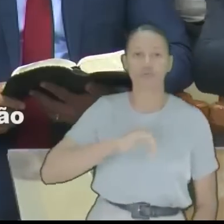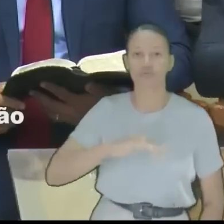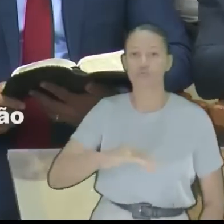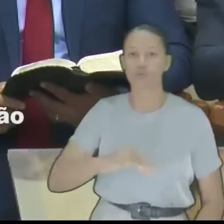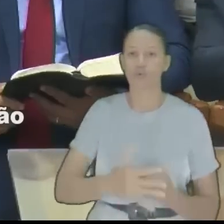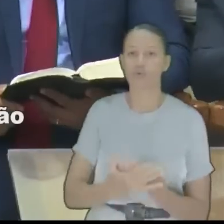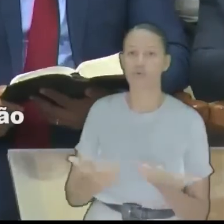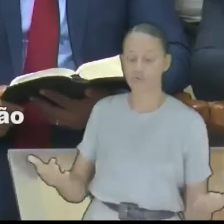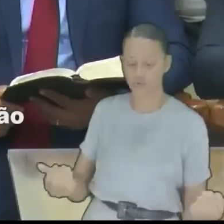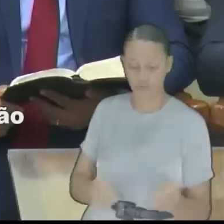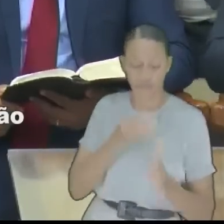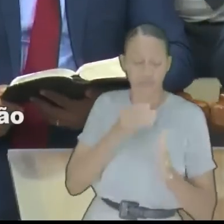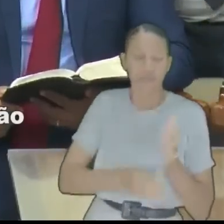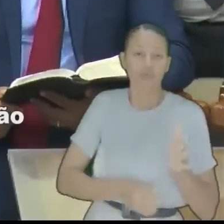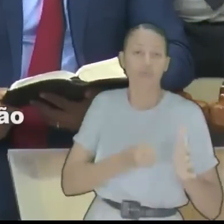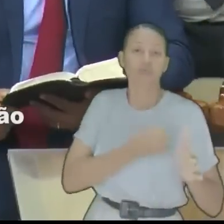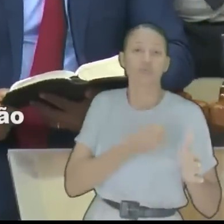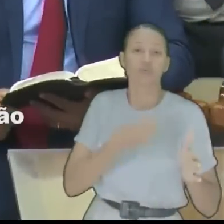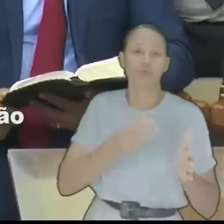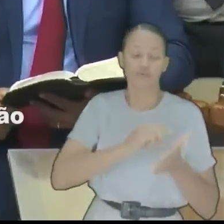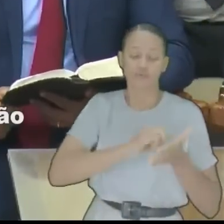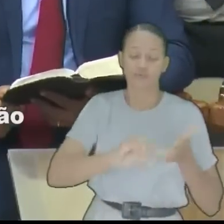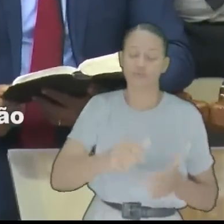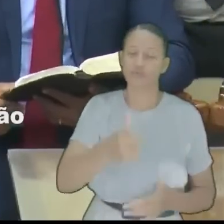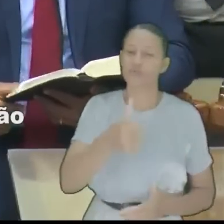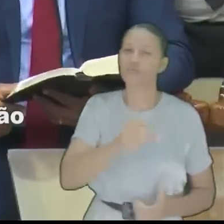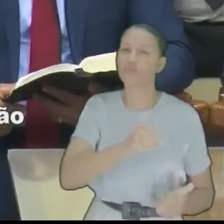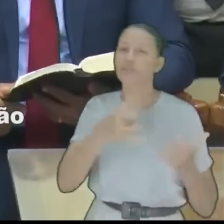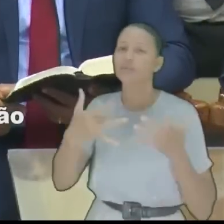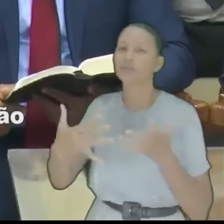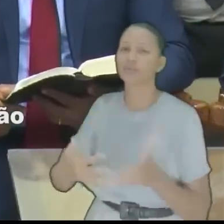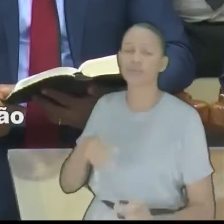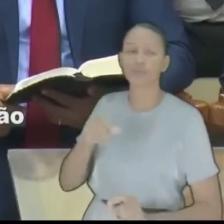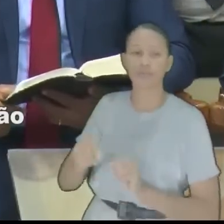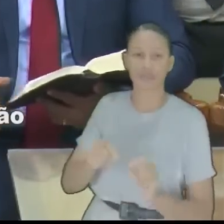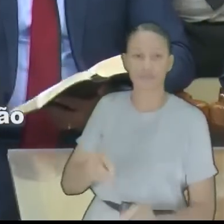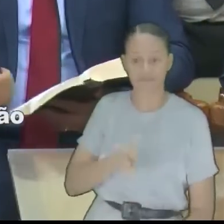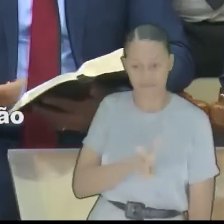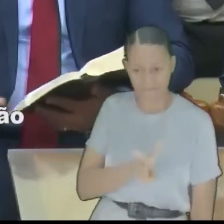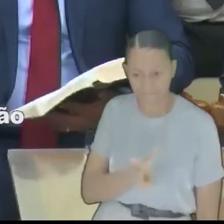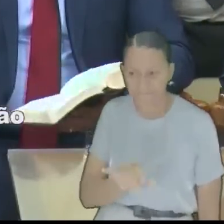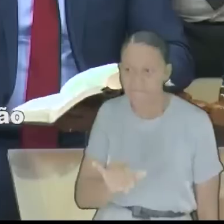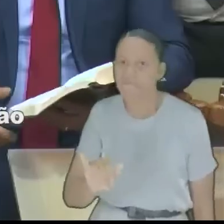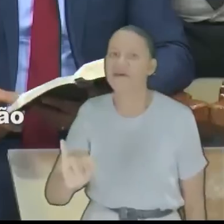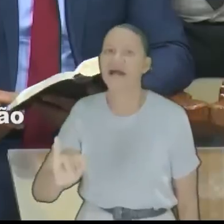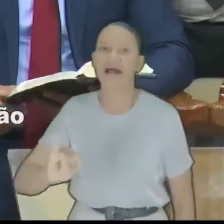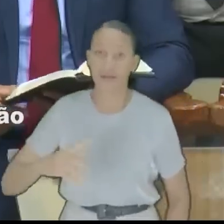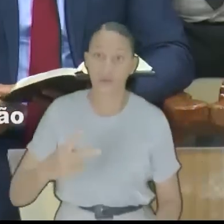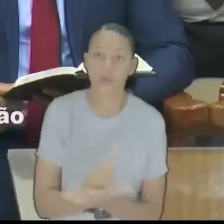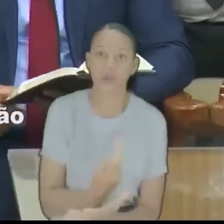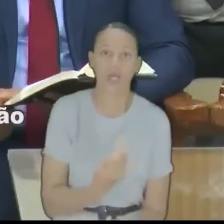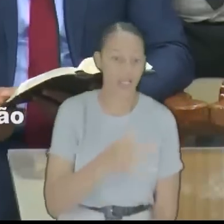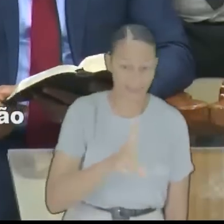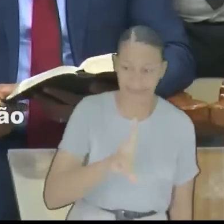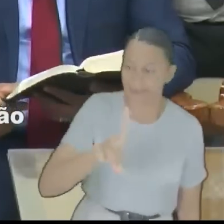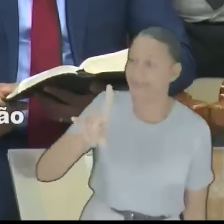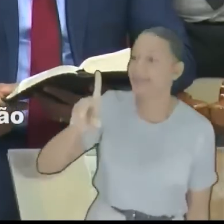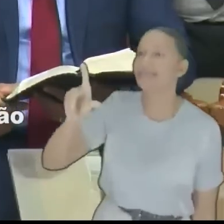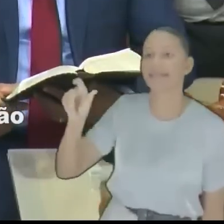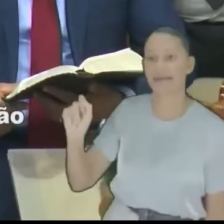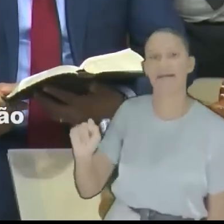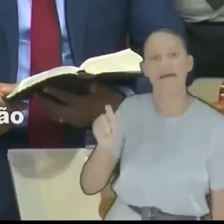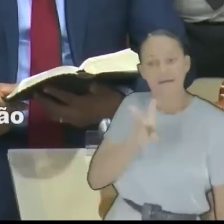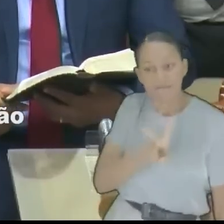Joel, capítulo 3, versículo 18. E há de ser naquele dia, e